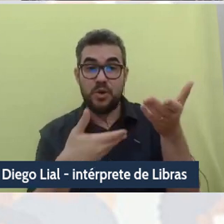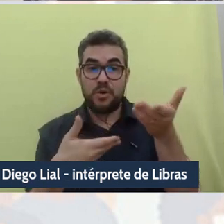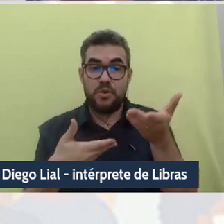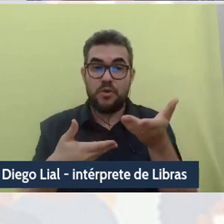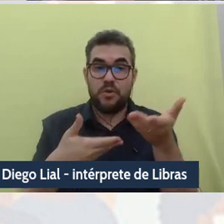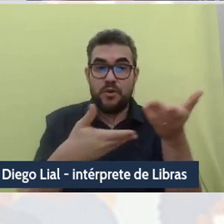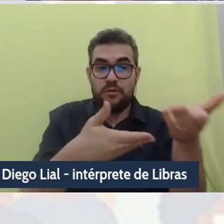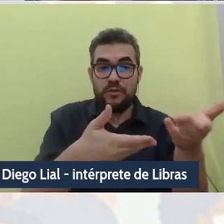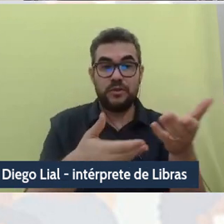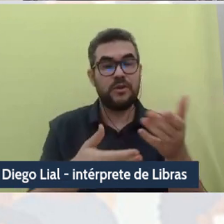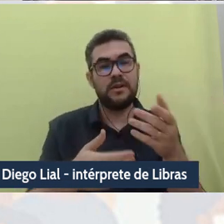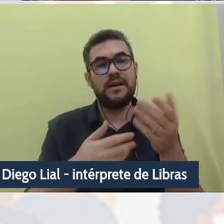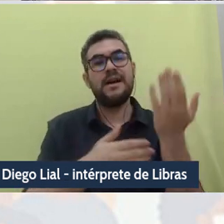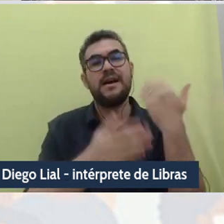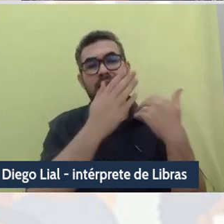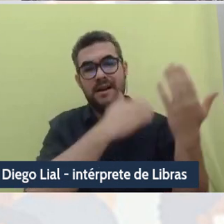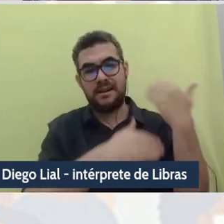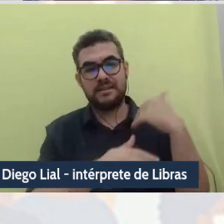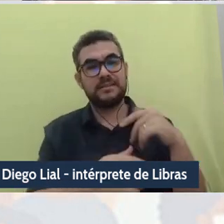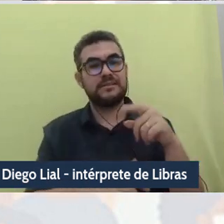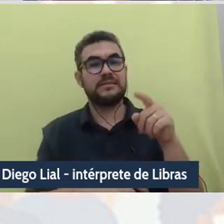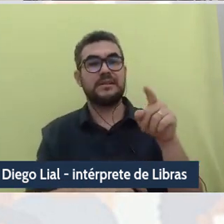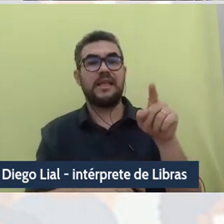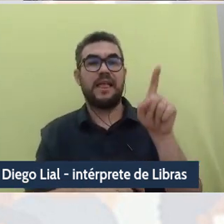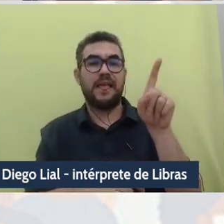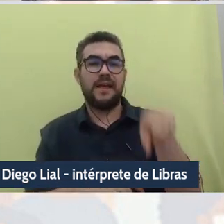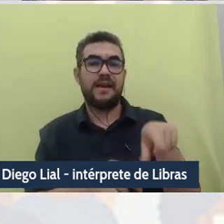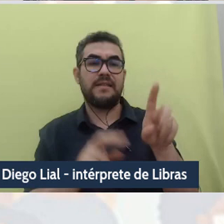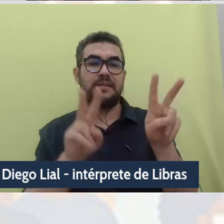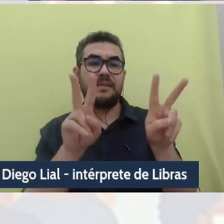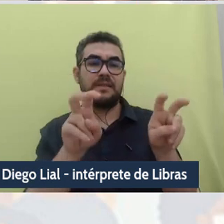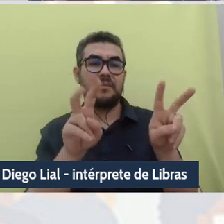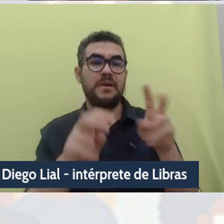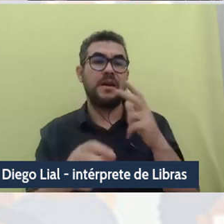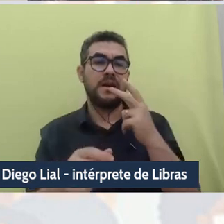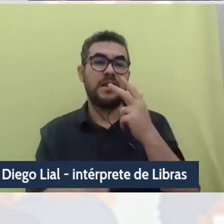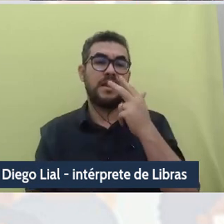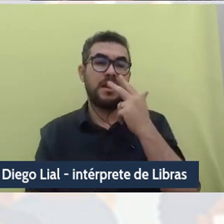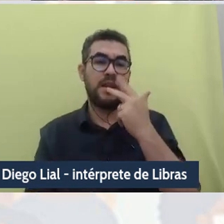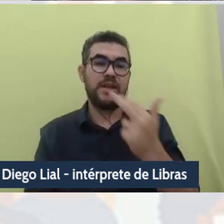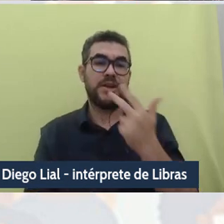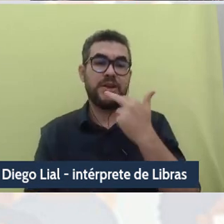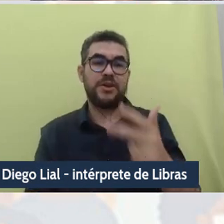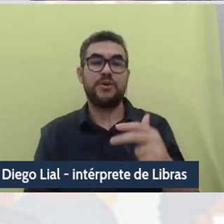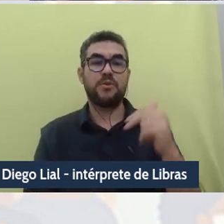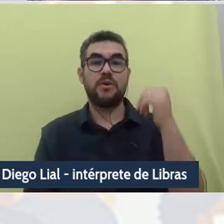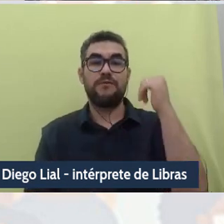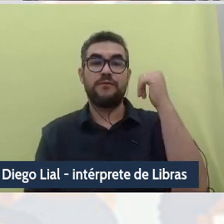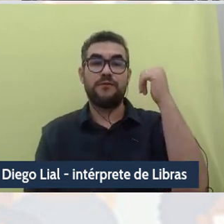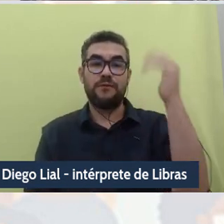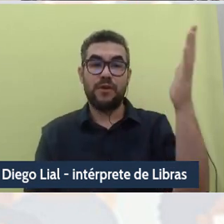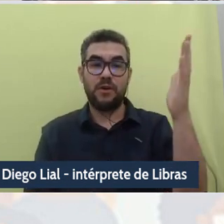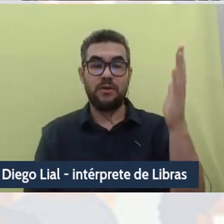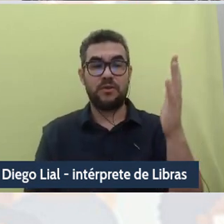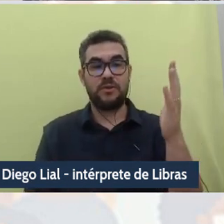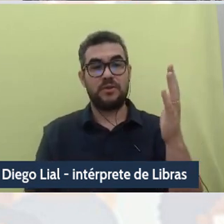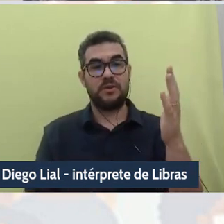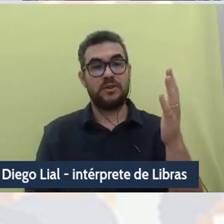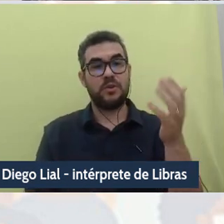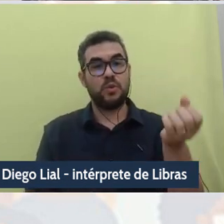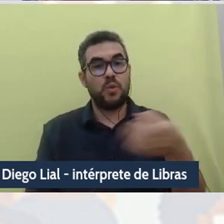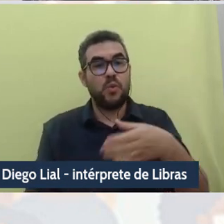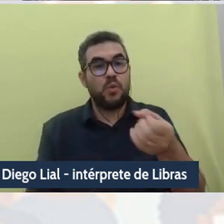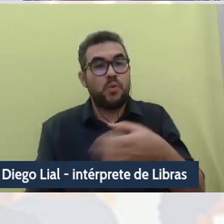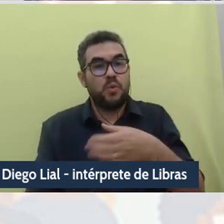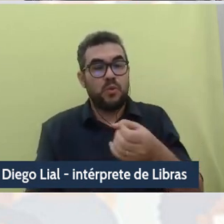estrangeira moderna, né? Porque foi anterior, né, a reforma, a mudança